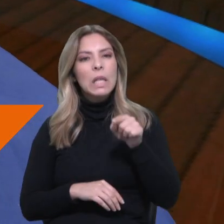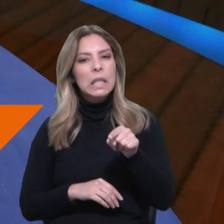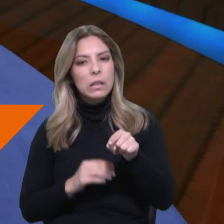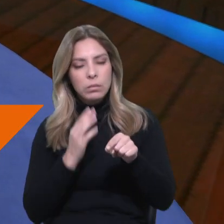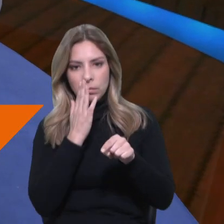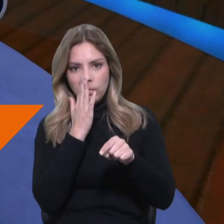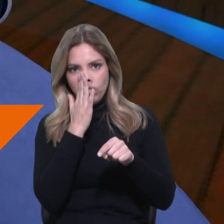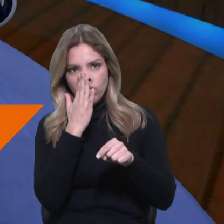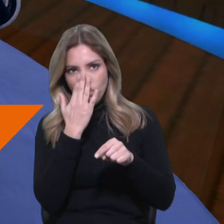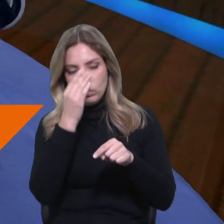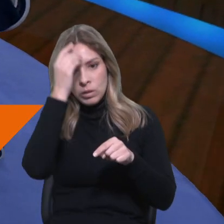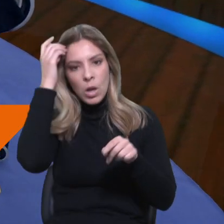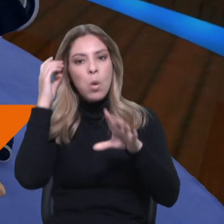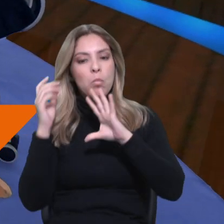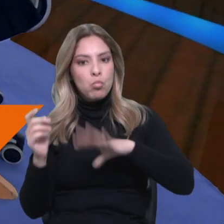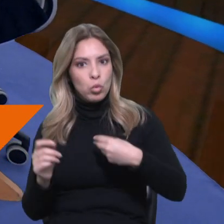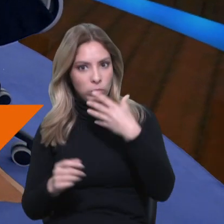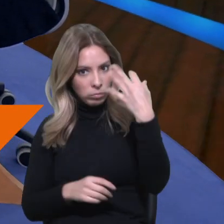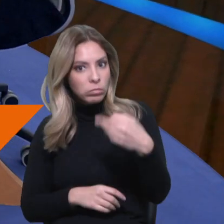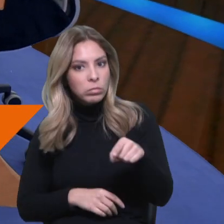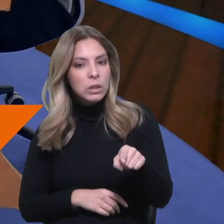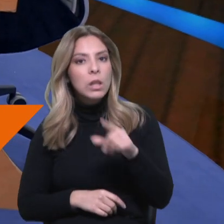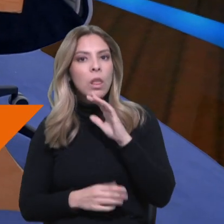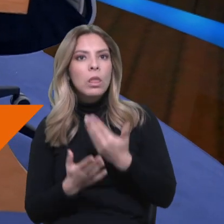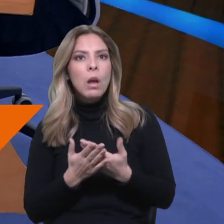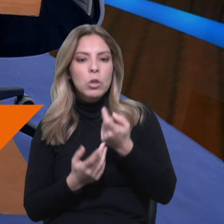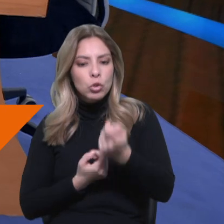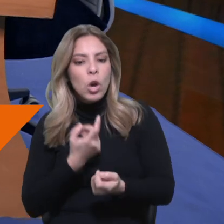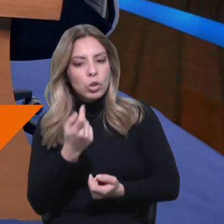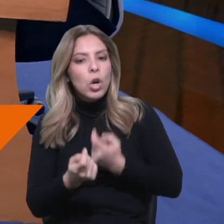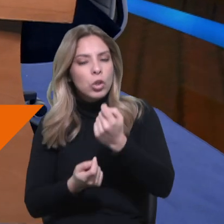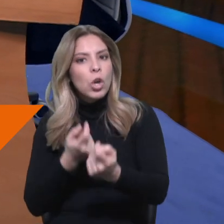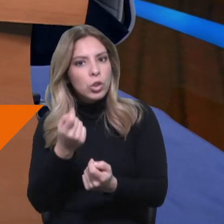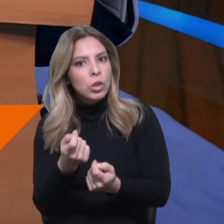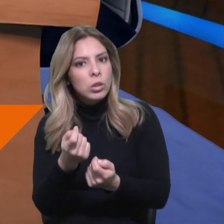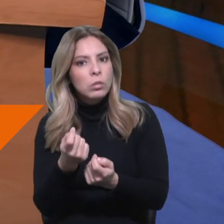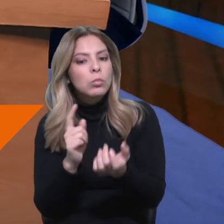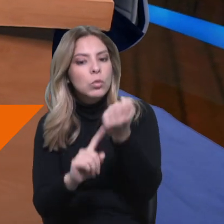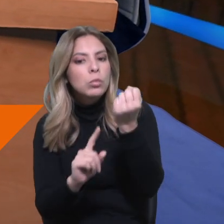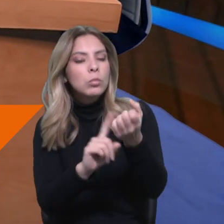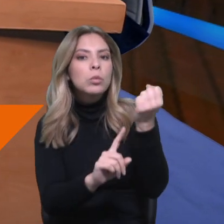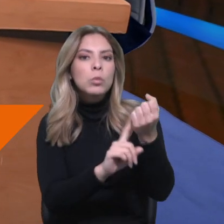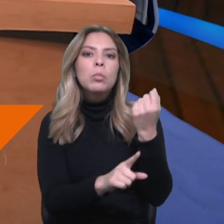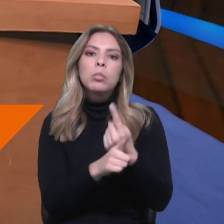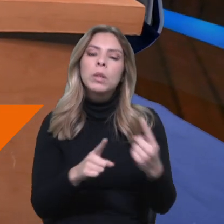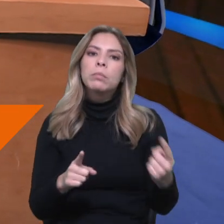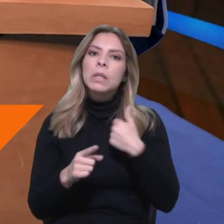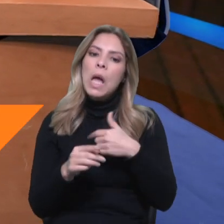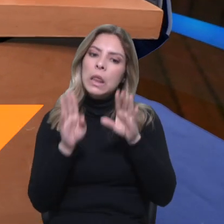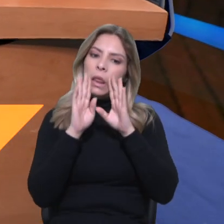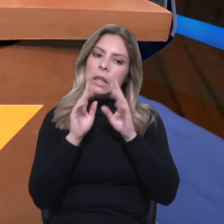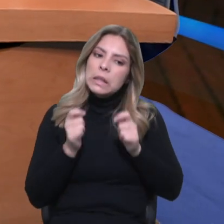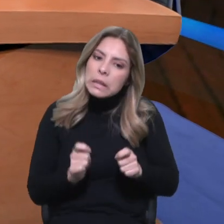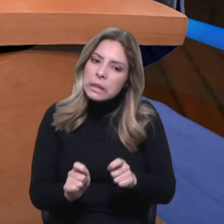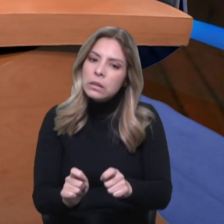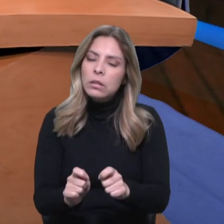todos sejam um, para que o mundo creia, começa com pequenas sementes, tal e qual como acontece, porque vivemos um bocadinho da tensão entre as